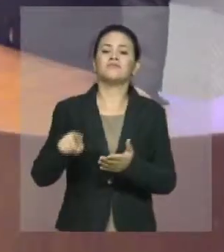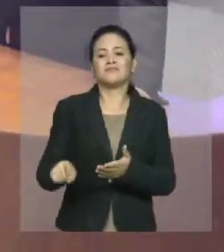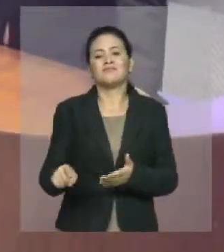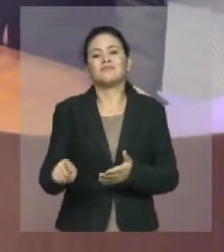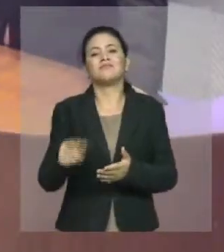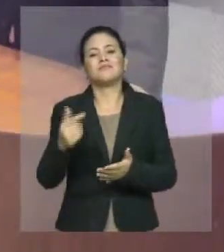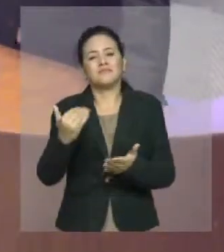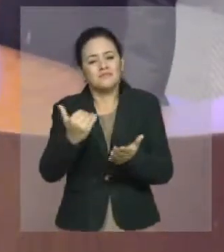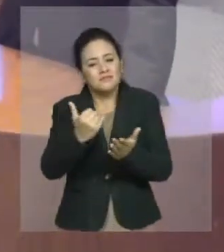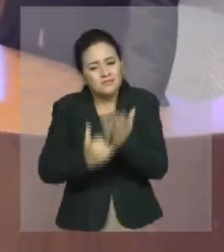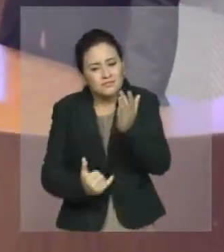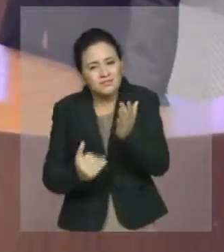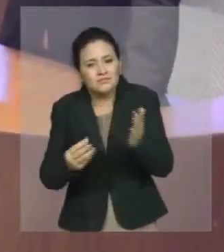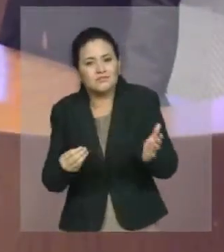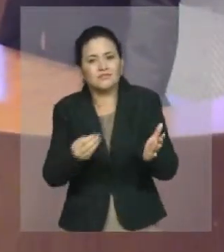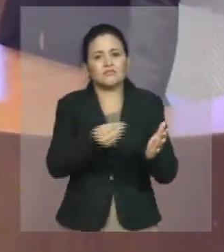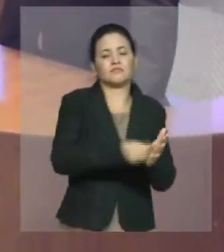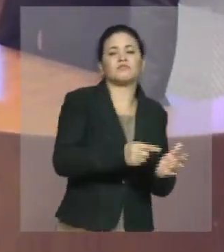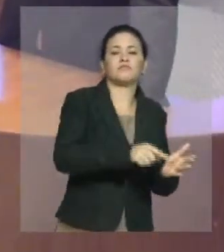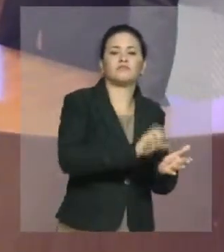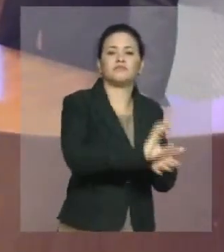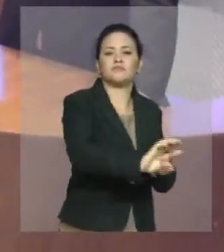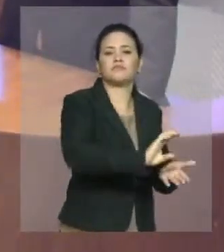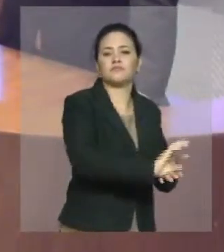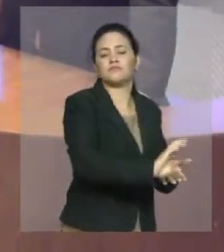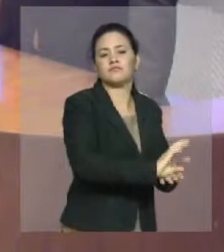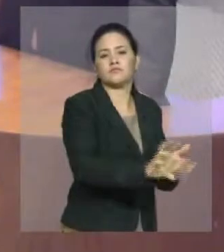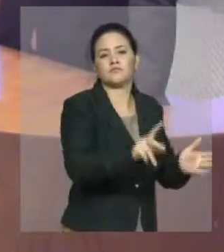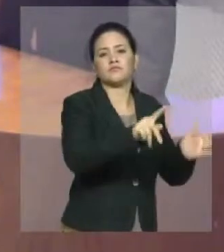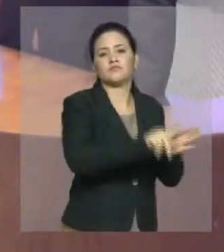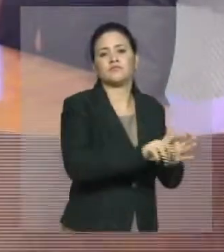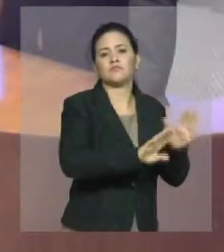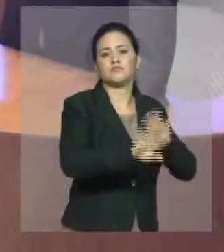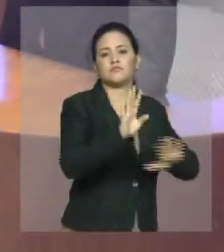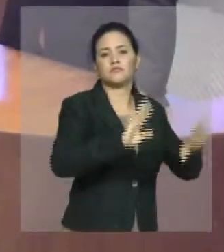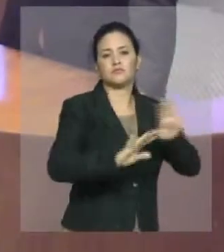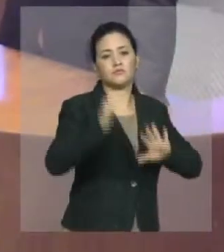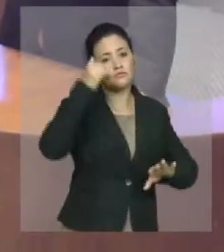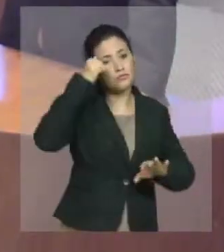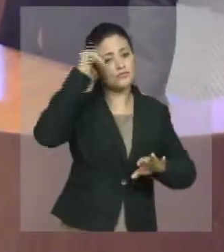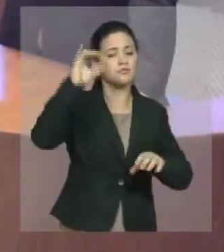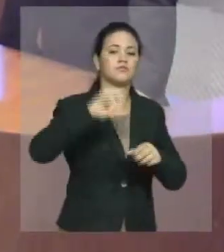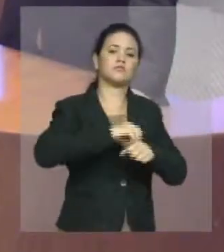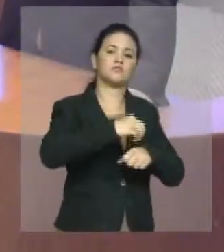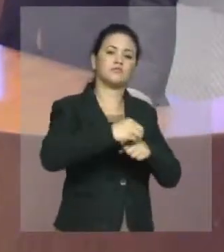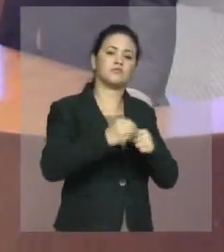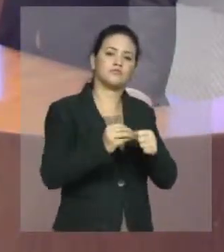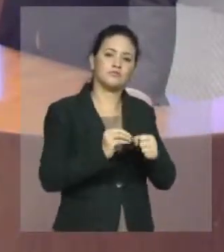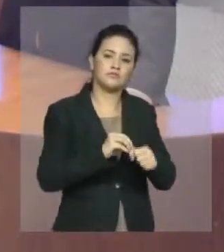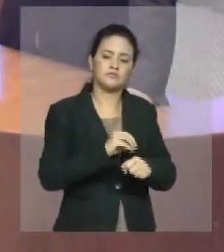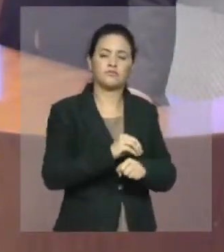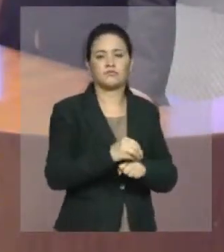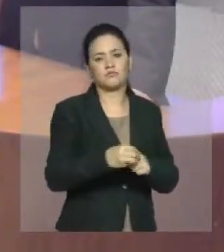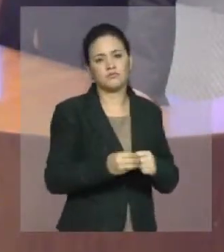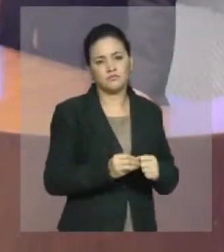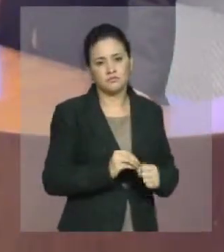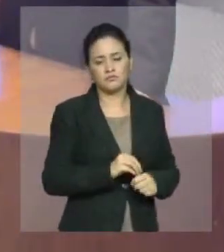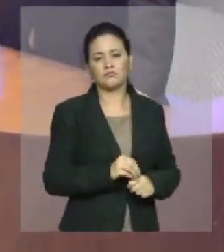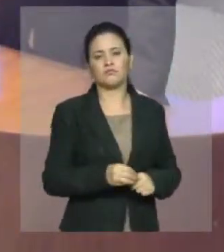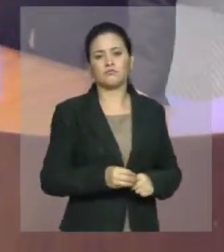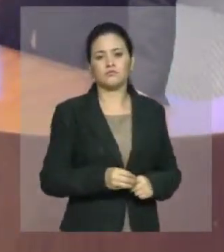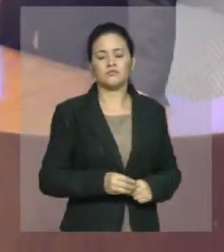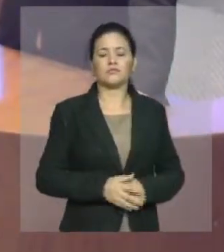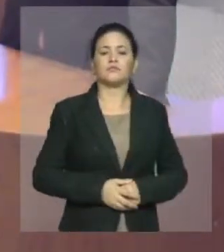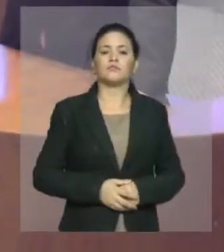primeiro lugar, fica aqui o nosso agradecimento ao governador Flávio Dino. Quando estive com ele reunido na primeira audiência após a